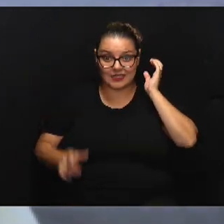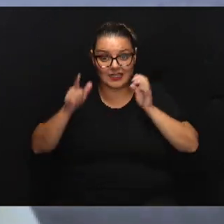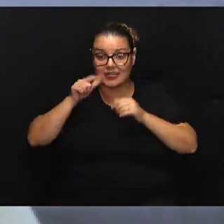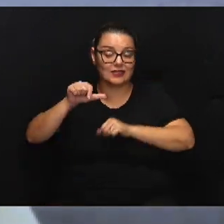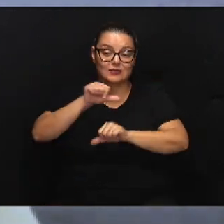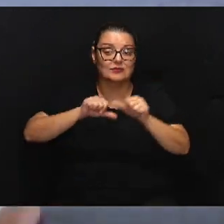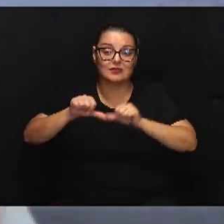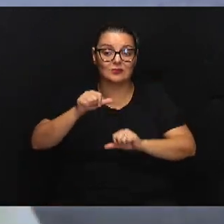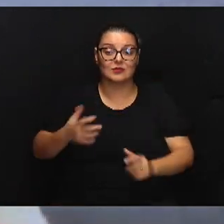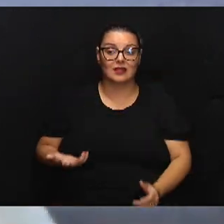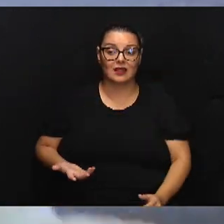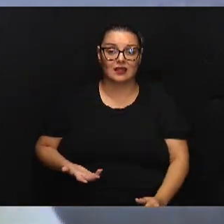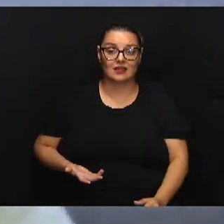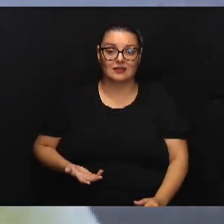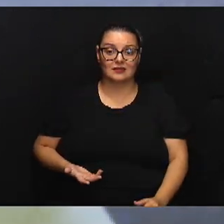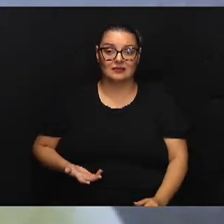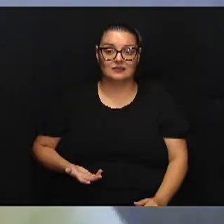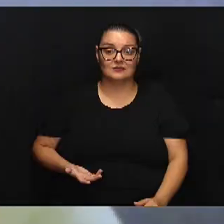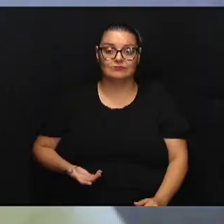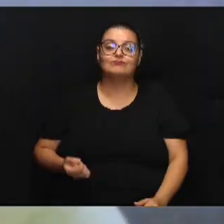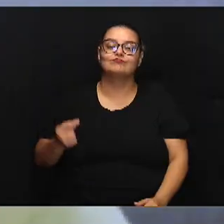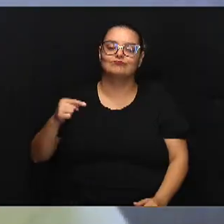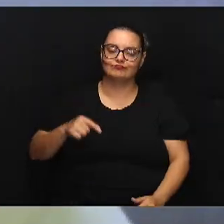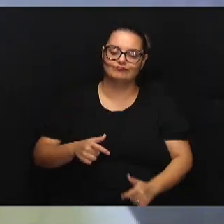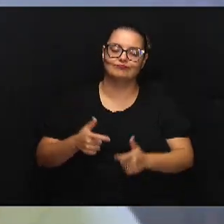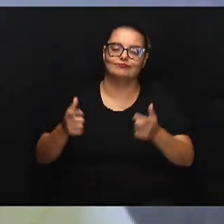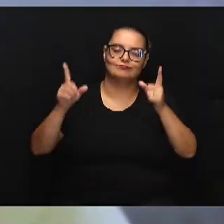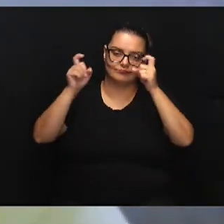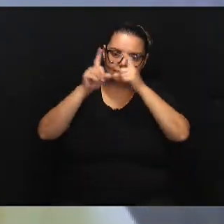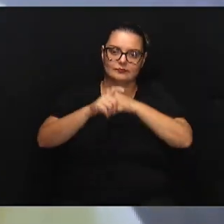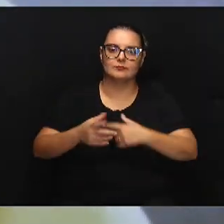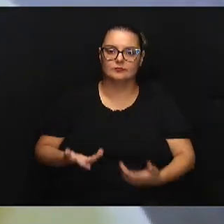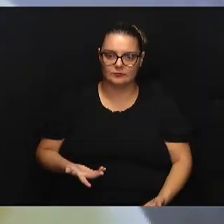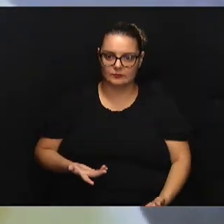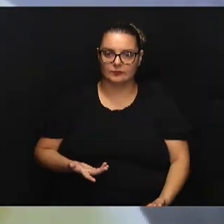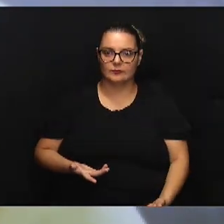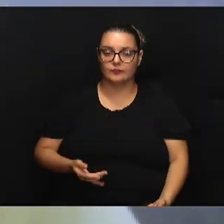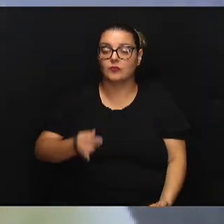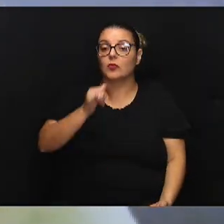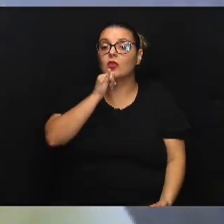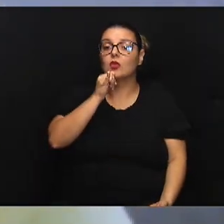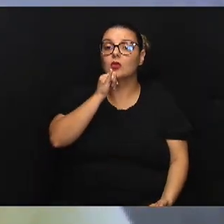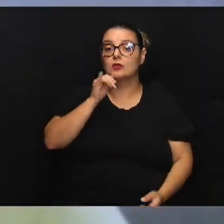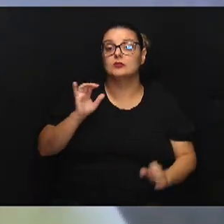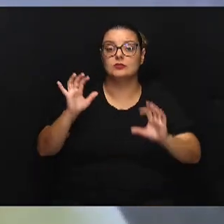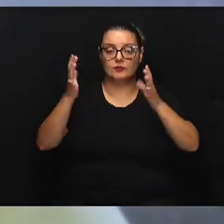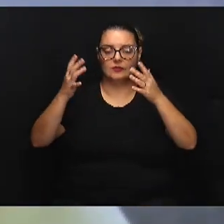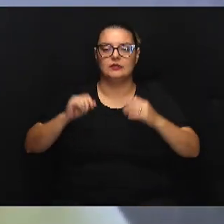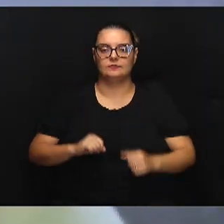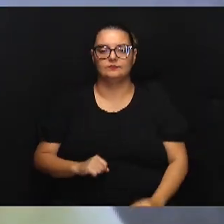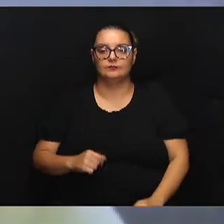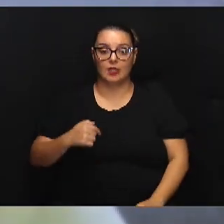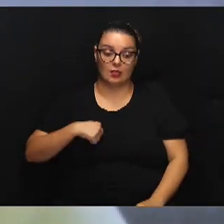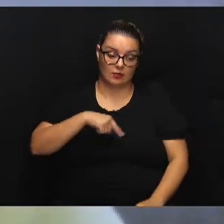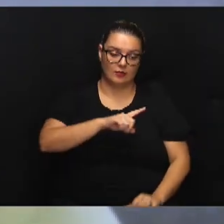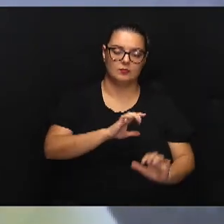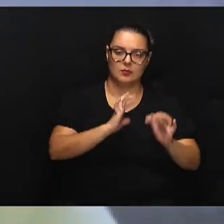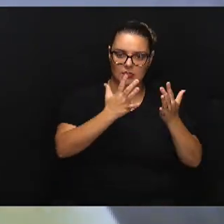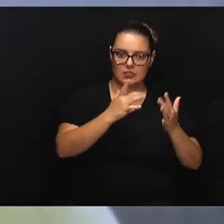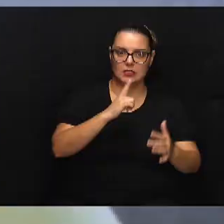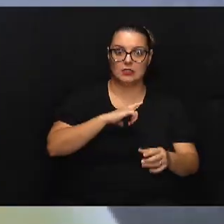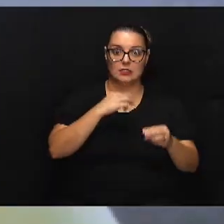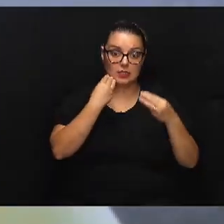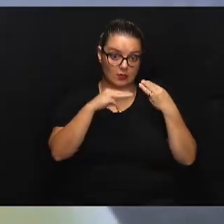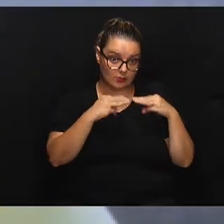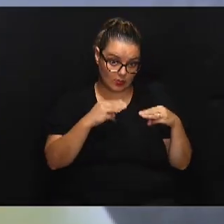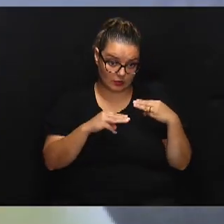mudar, tá? E daí a grande dificuldade. Ó, só dar um exemplo de festa. Eu vou numa festa, tem uma